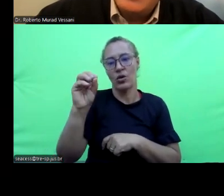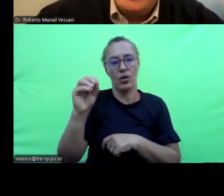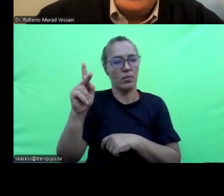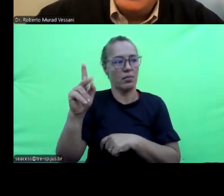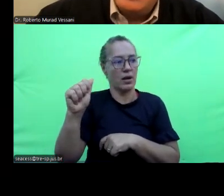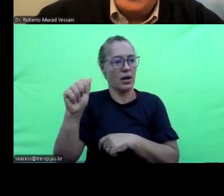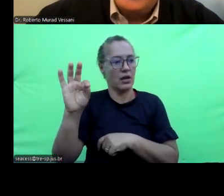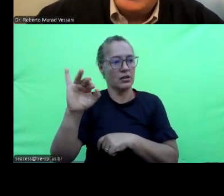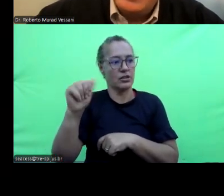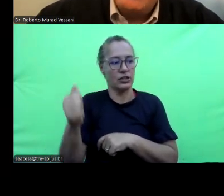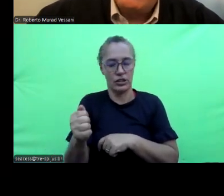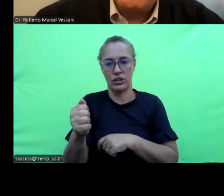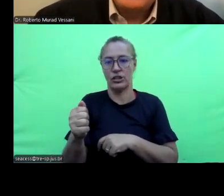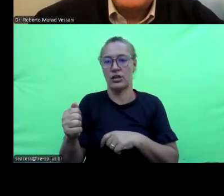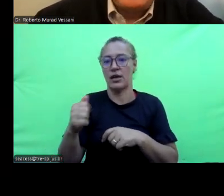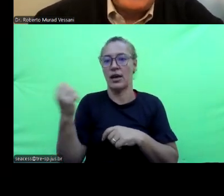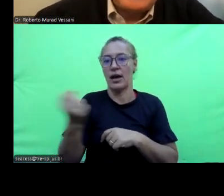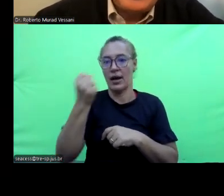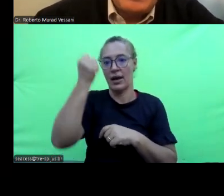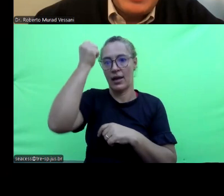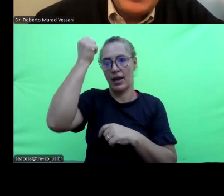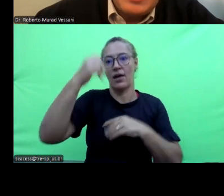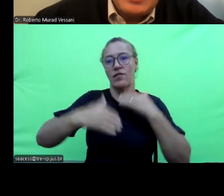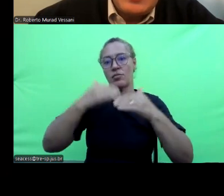né? Esse nervo, como vocês veem por